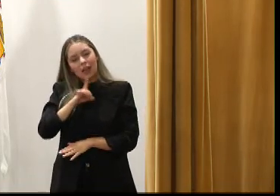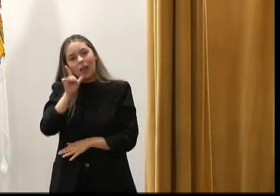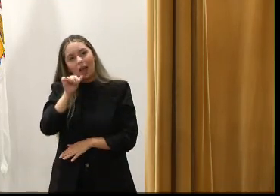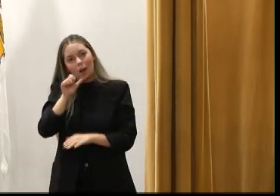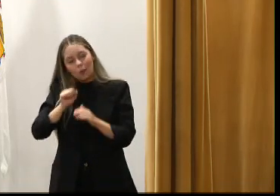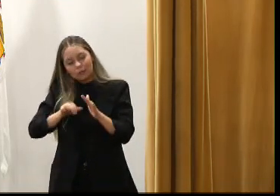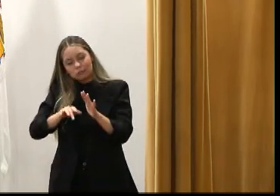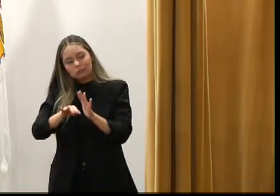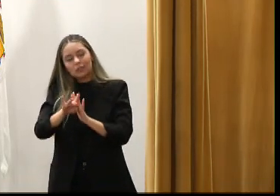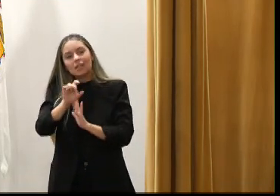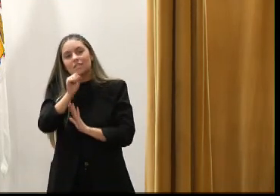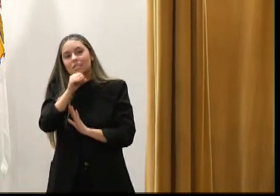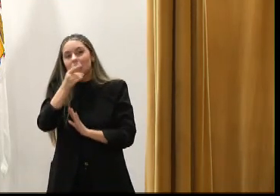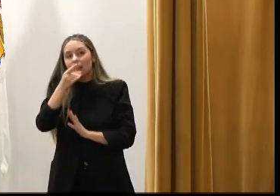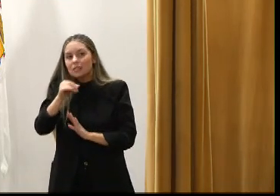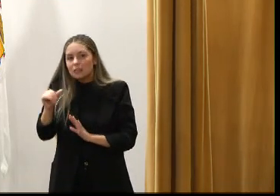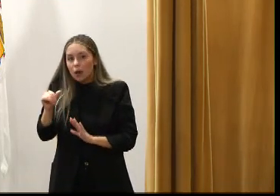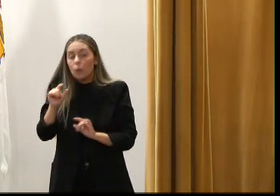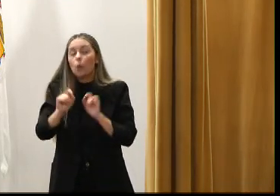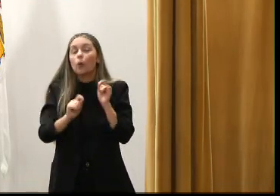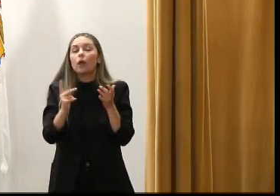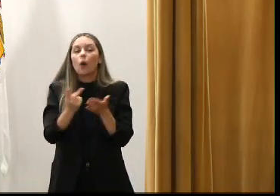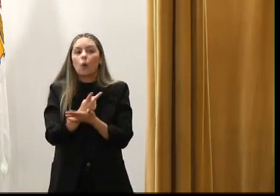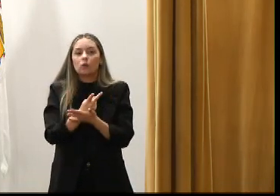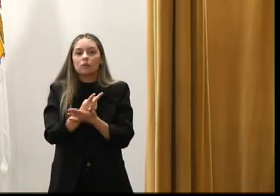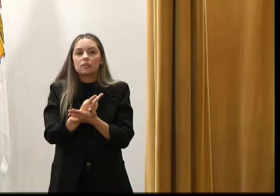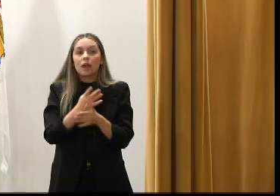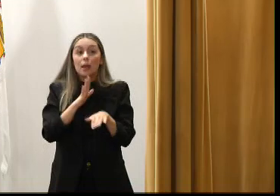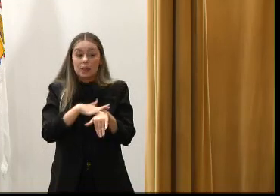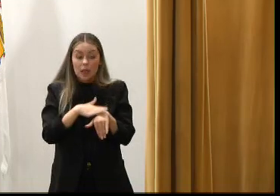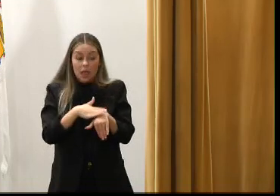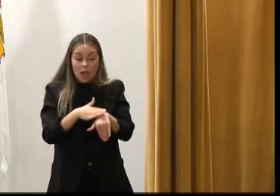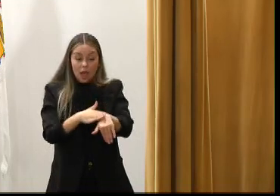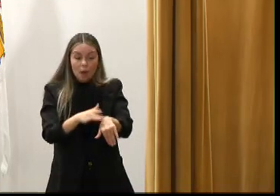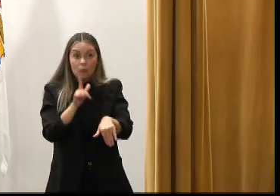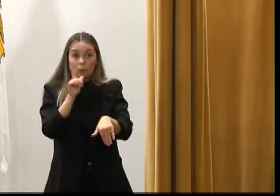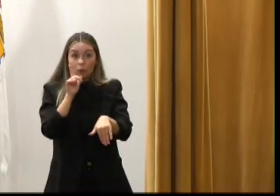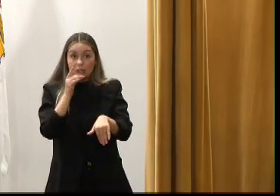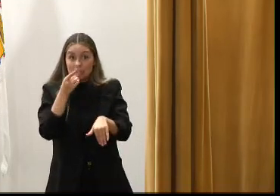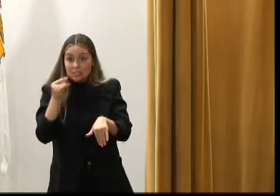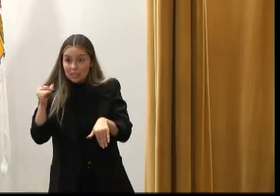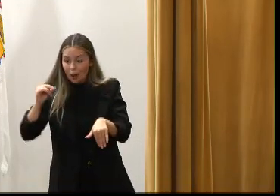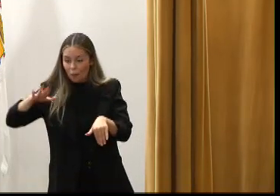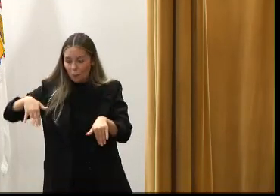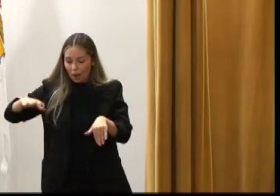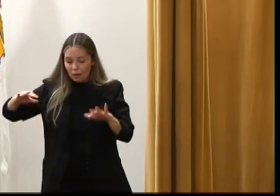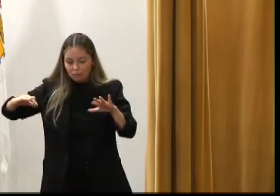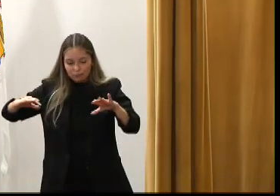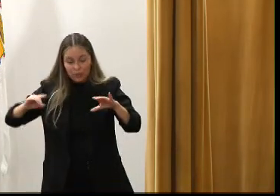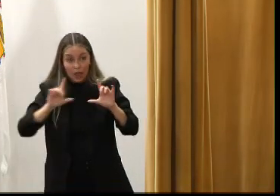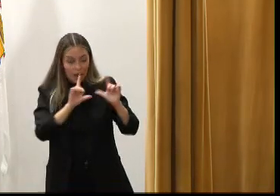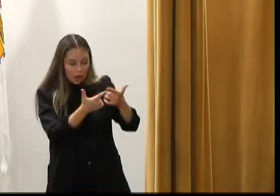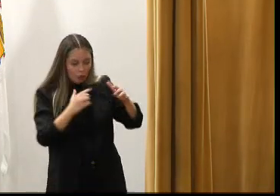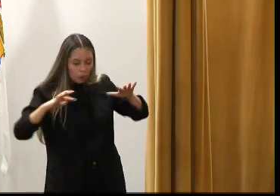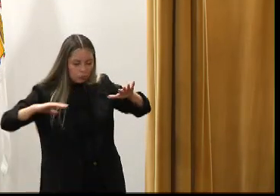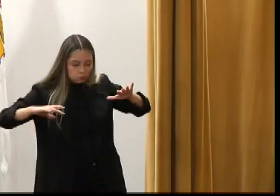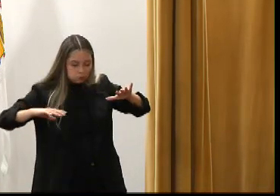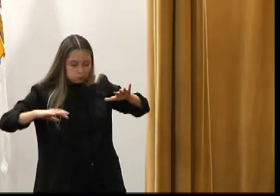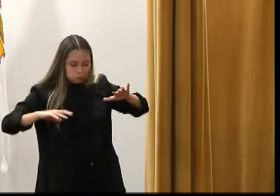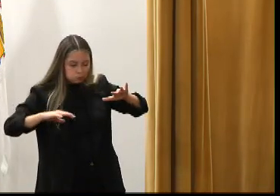cunha salina. O que vai acontecer é que, gradativamente, essa cunha salina vai migrando cada vez mais ao